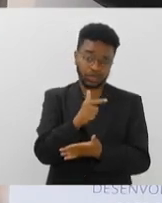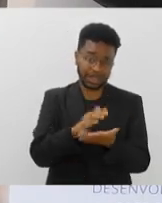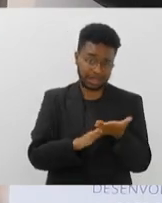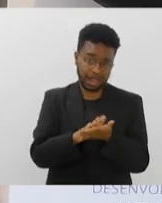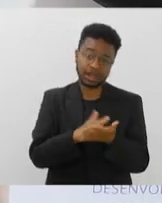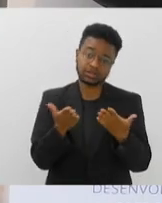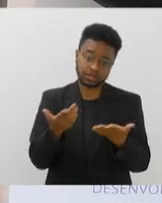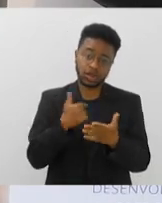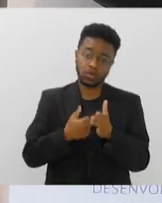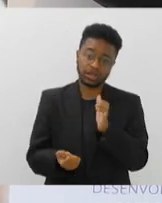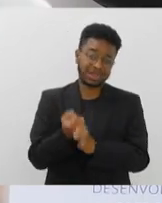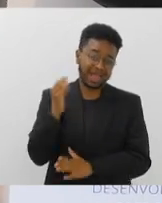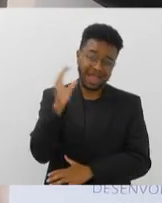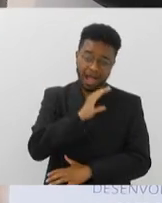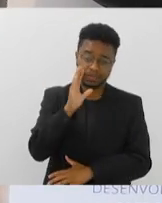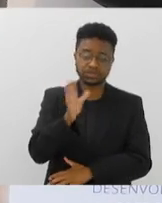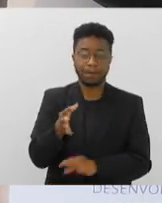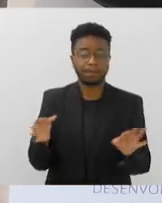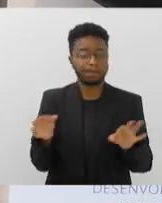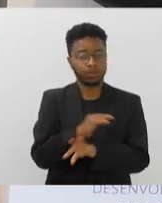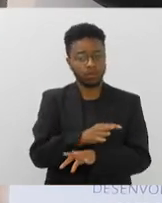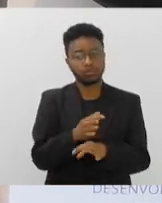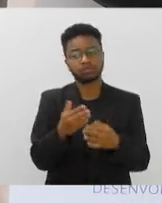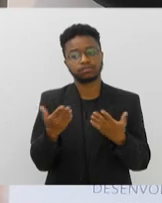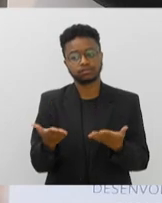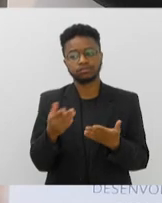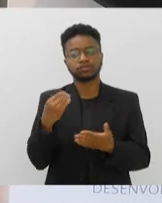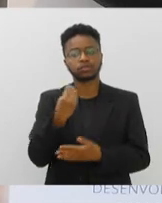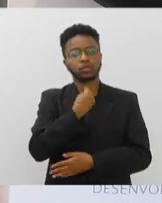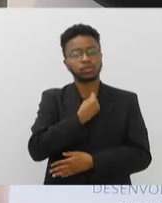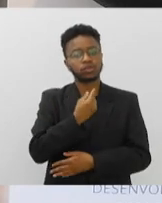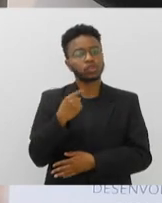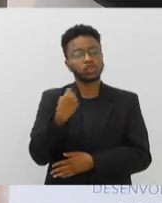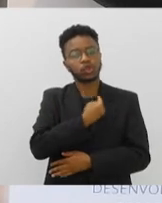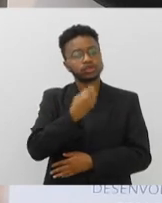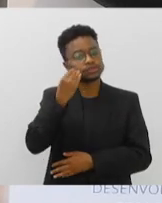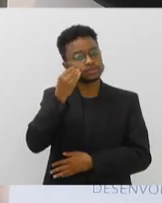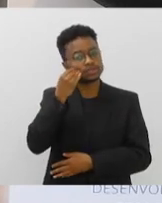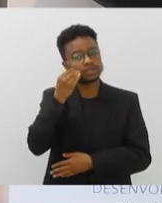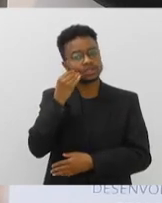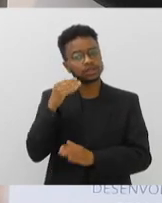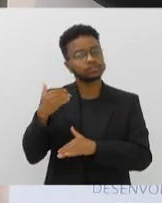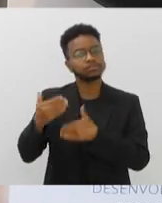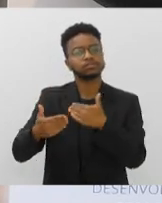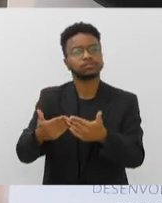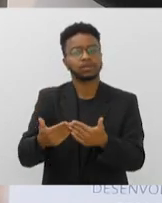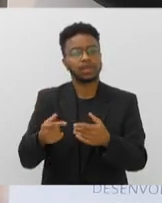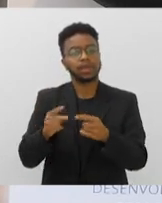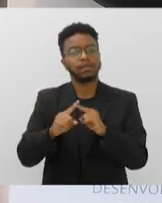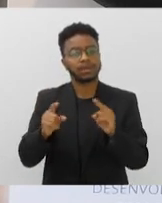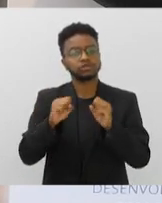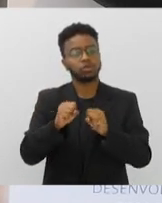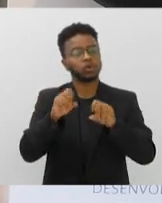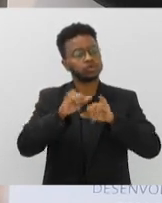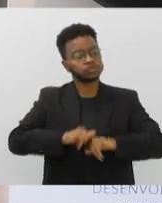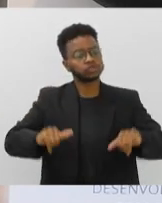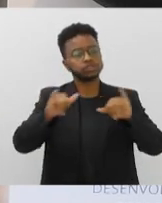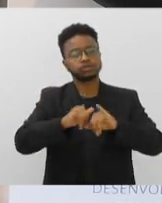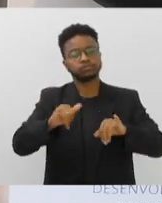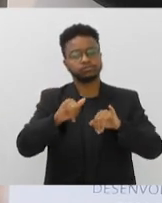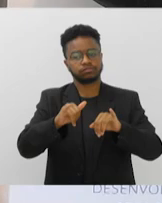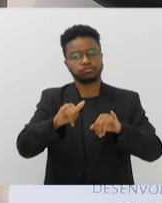lá e pá instalei que já tinha Vamos se embora e vamos em frente mas reproduzam suas vozes dei os seus